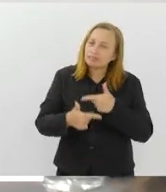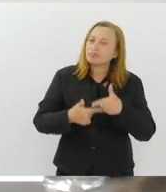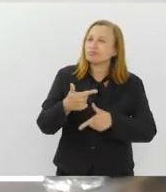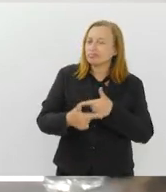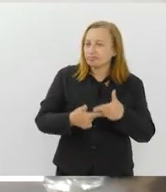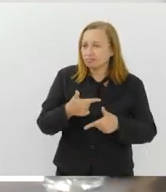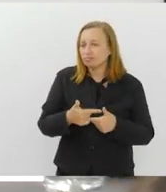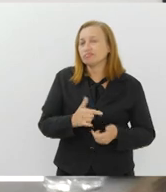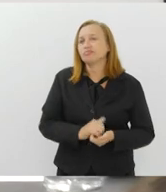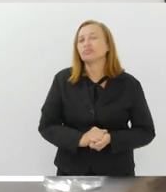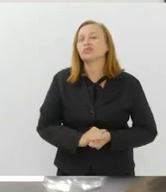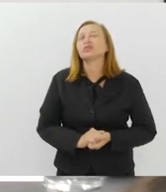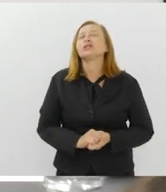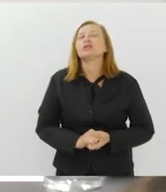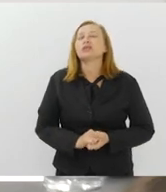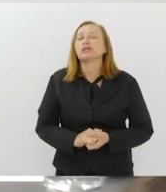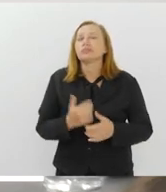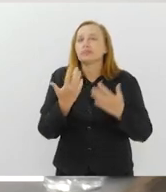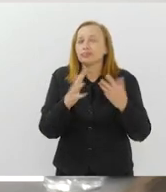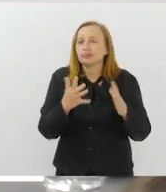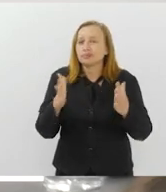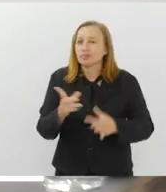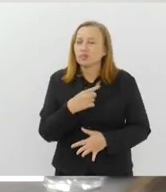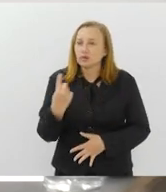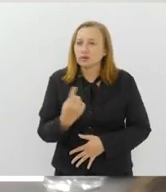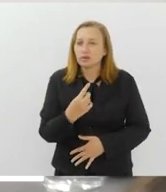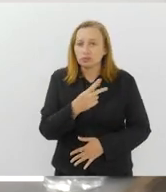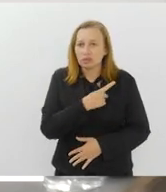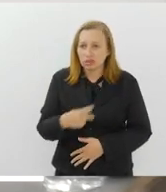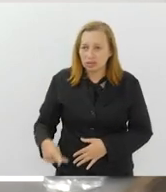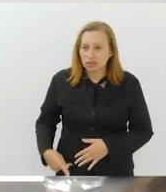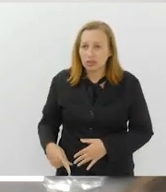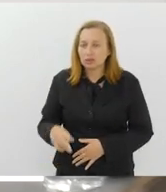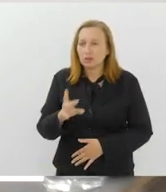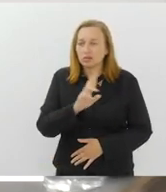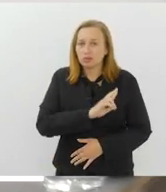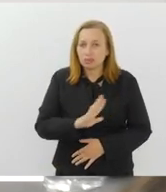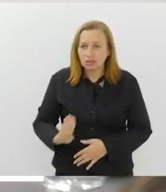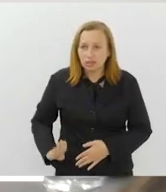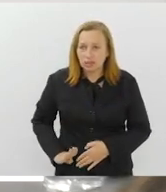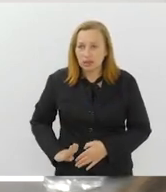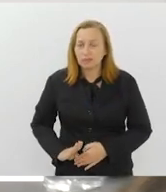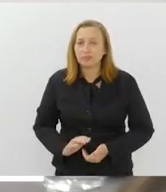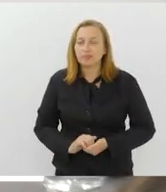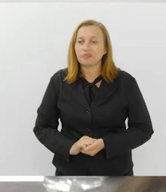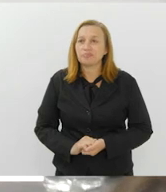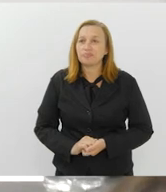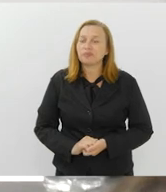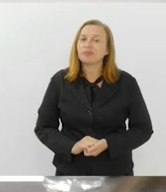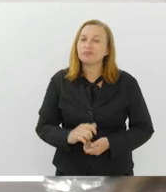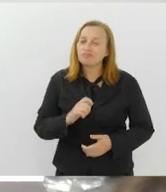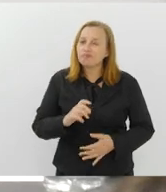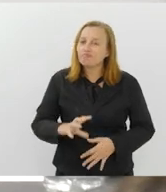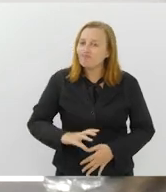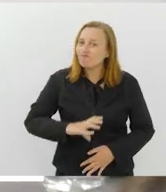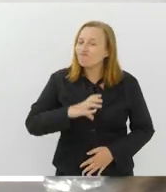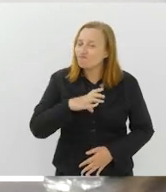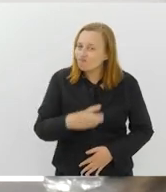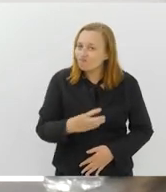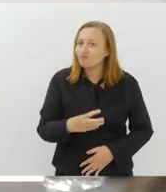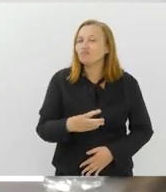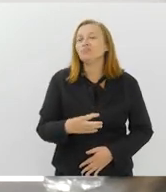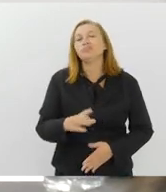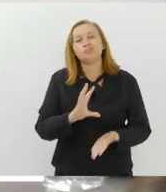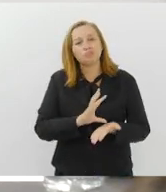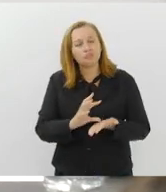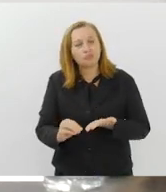realmente travando. Parabenizar o nosso presidente, Rodrigo Bacelar, que teve a hombridade, a coragem de trazer essa